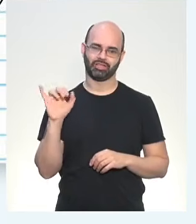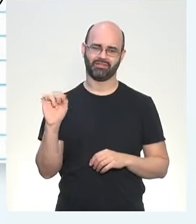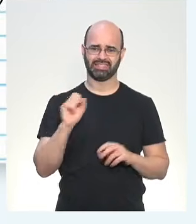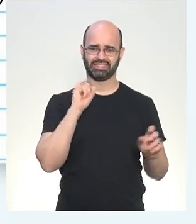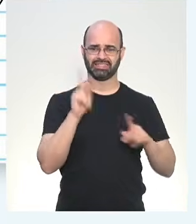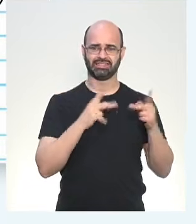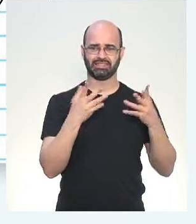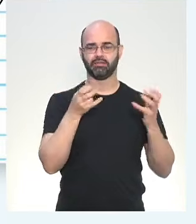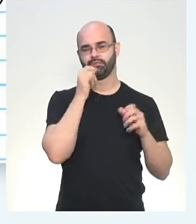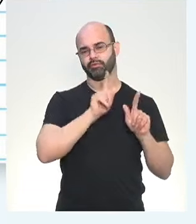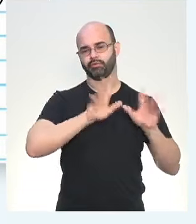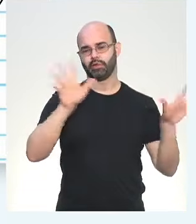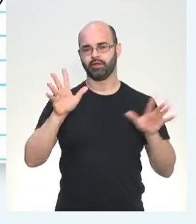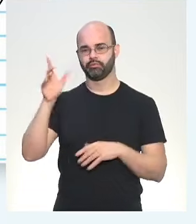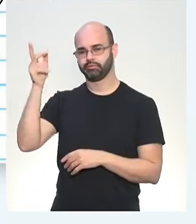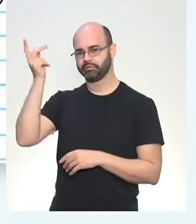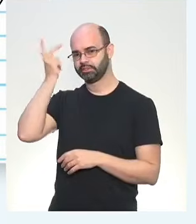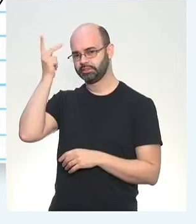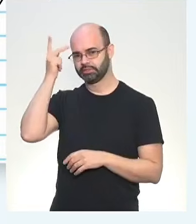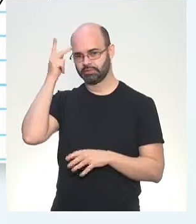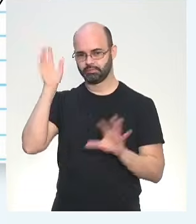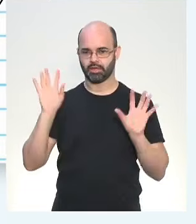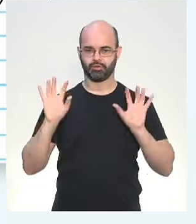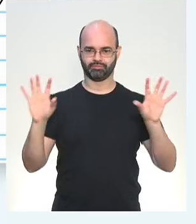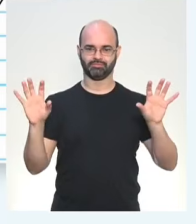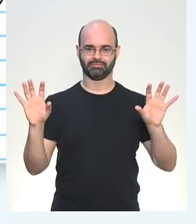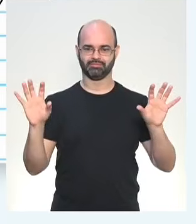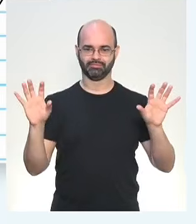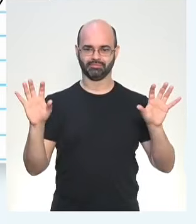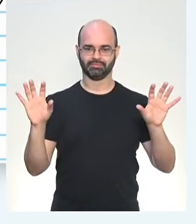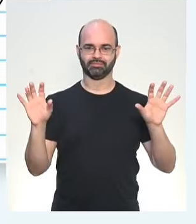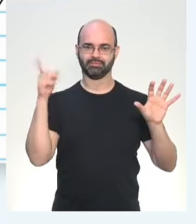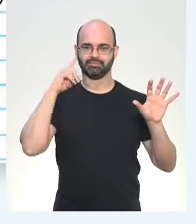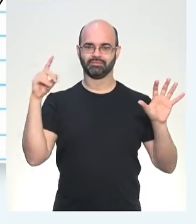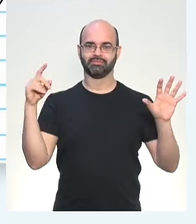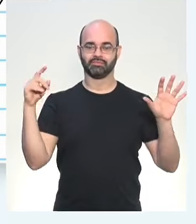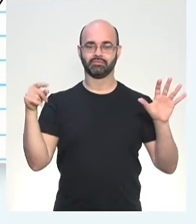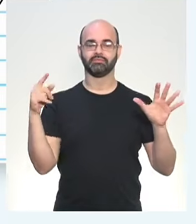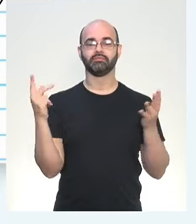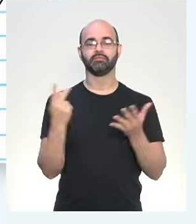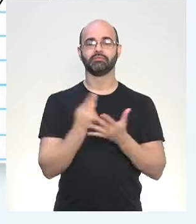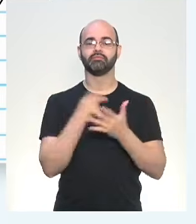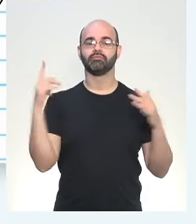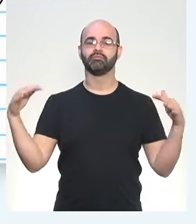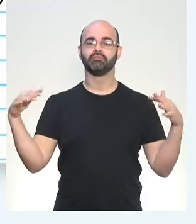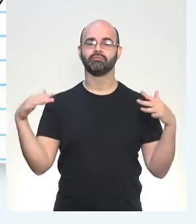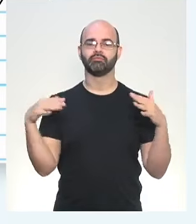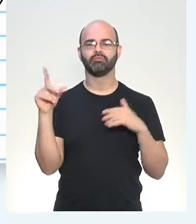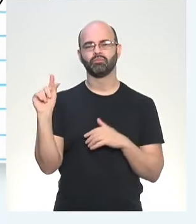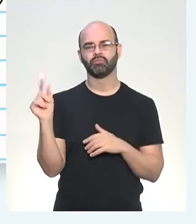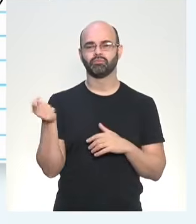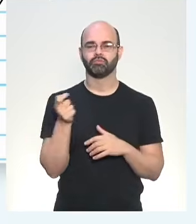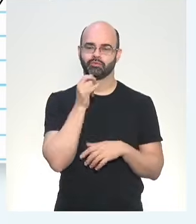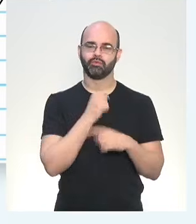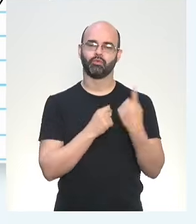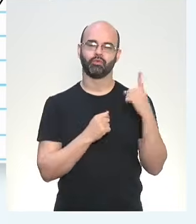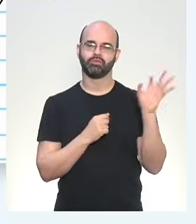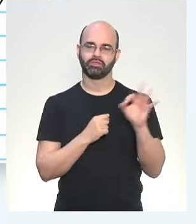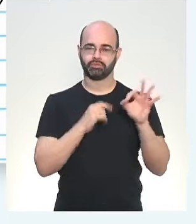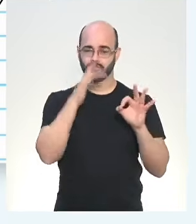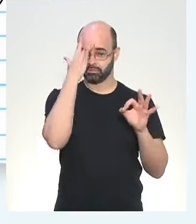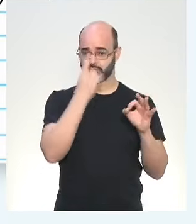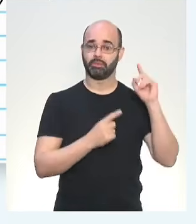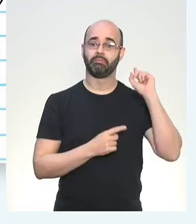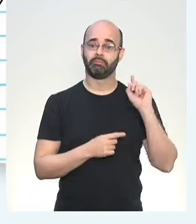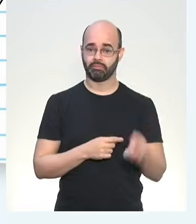populosas, como Guarulhos e São Paulo, o método anterior pode levar a índices baixos. Basta pensar que 1% de uma cidade de 1.000